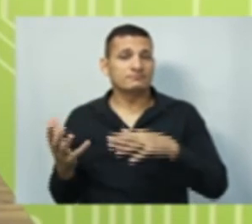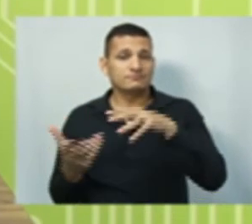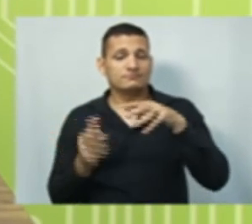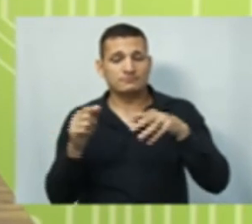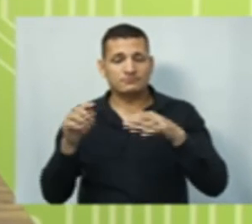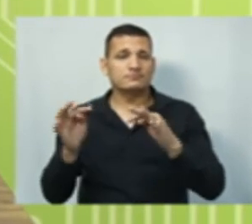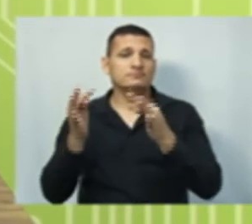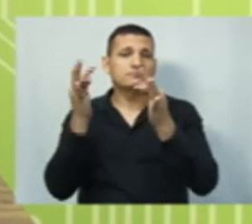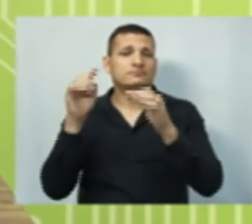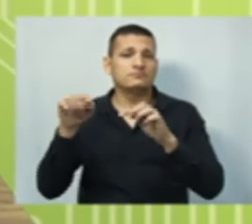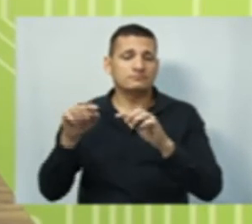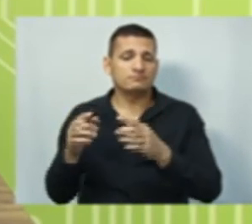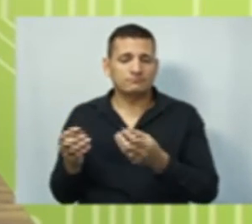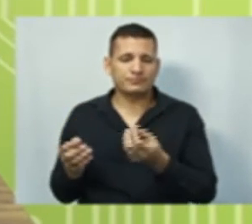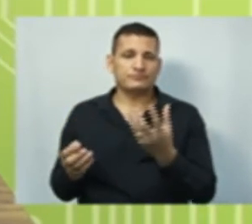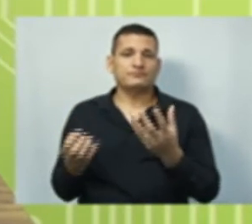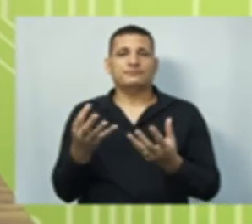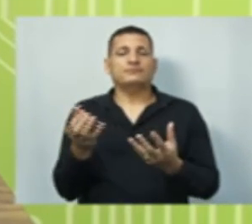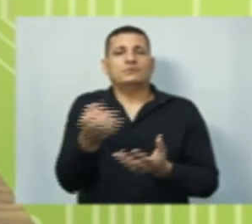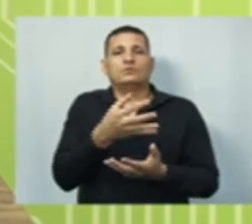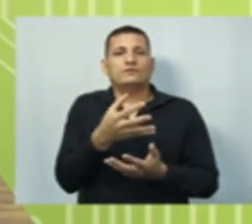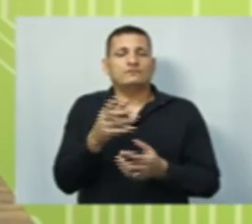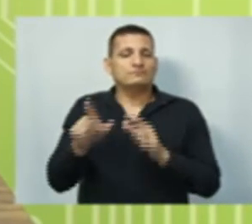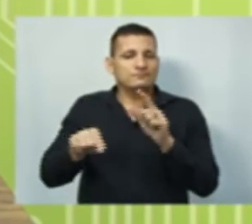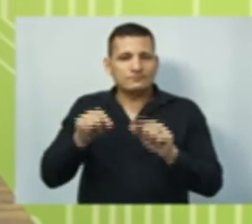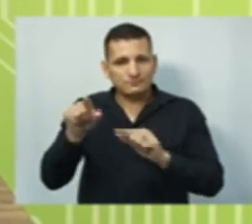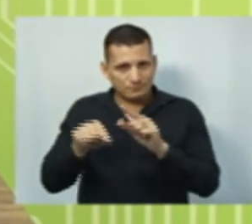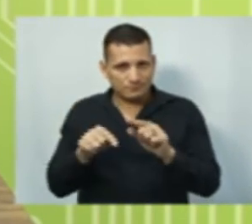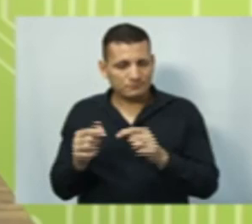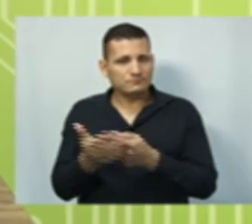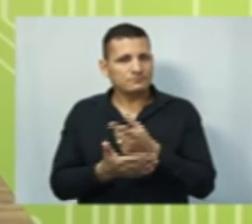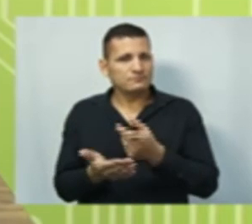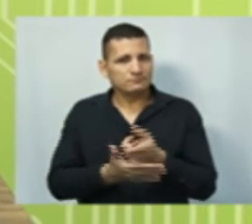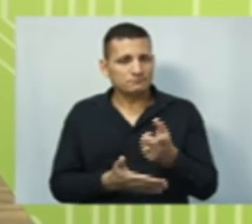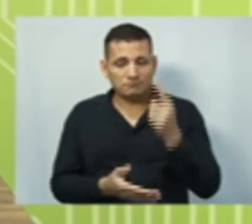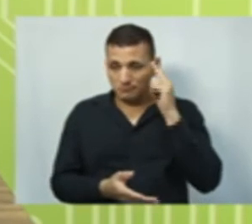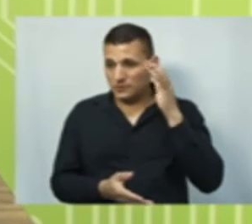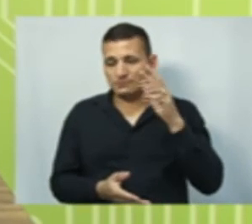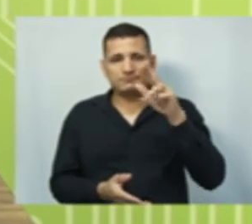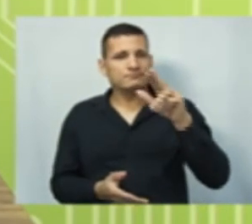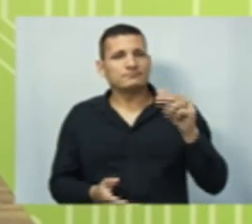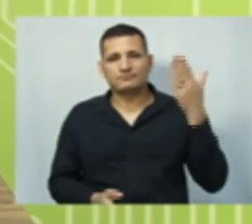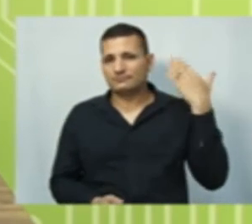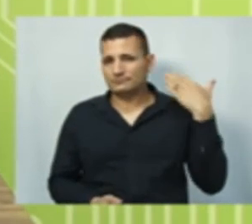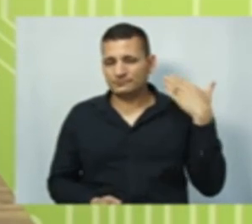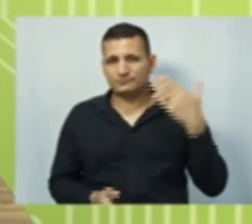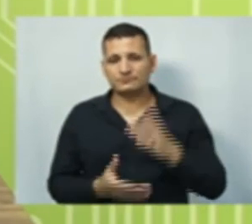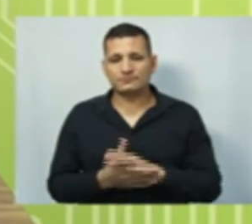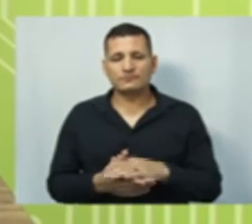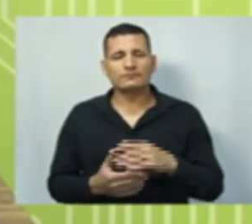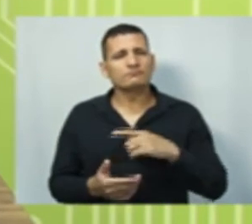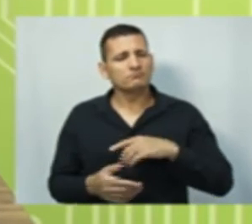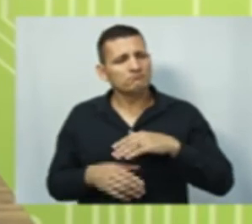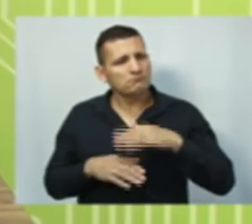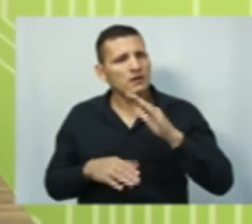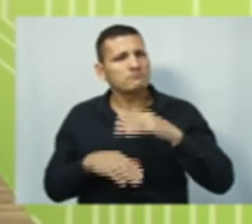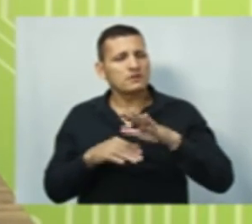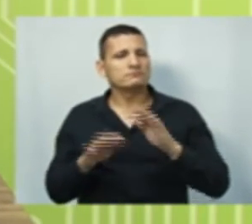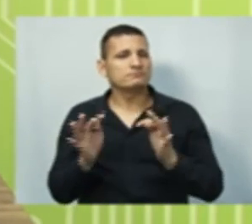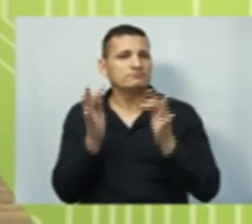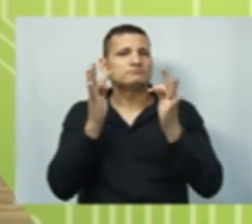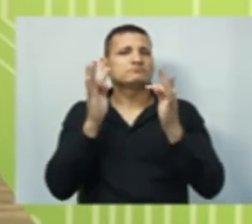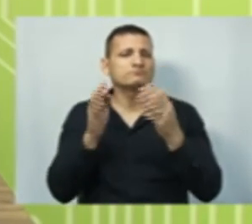tecnologia e traz pra gente novas opções de consumo que a gente nunca tinha imaginado no passado. Nós vamos ter cada vez mais tecnologias